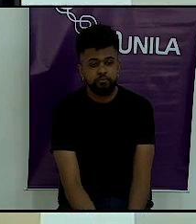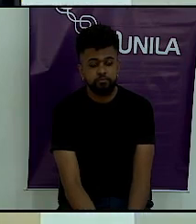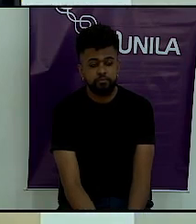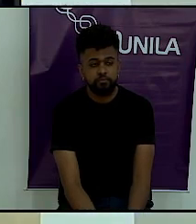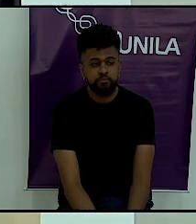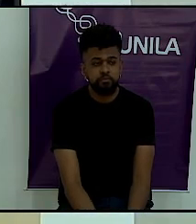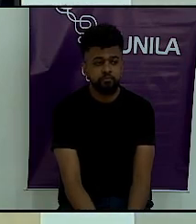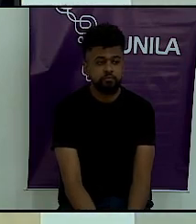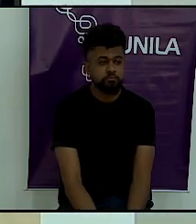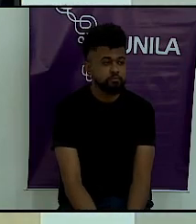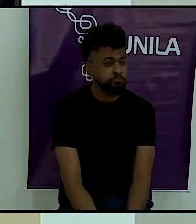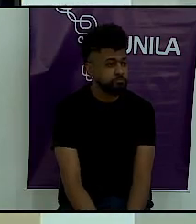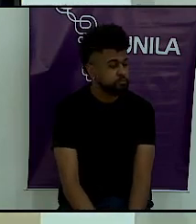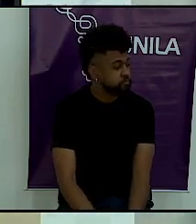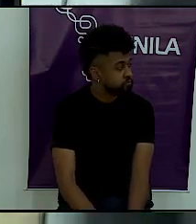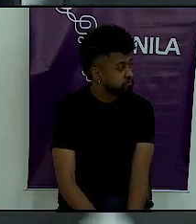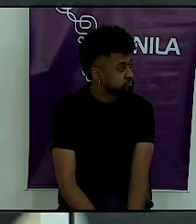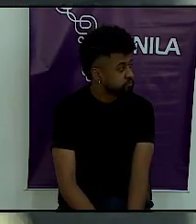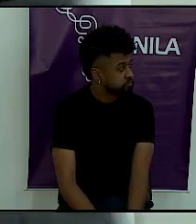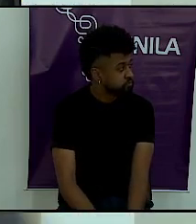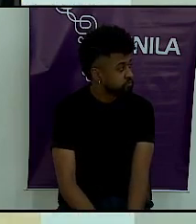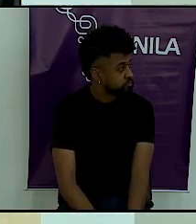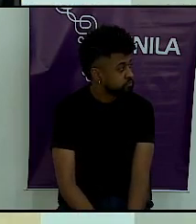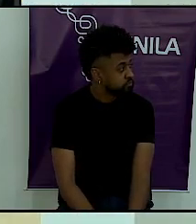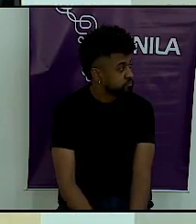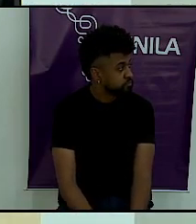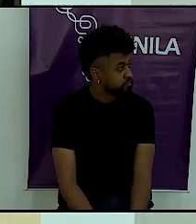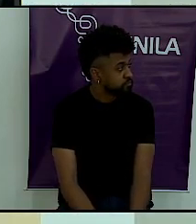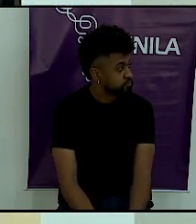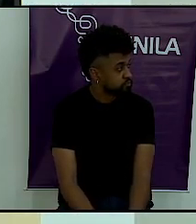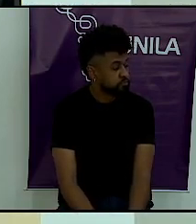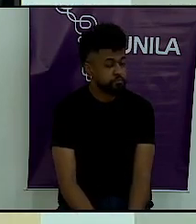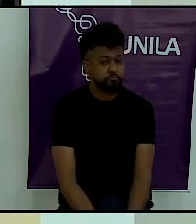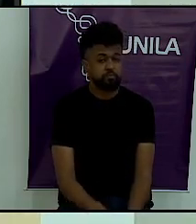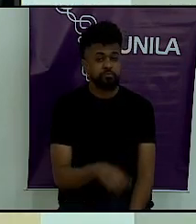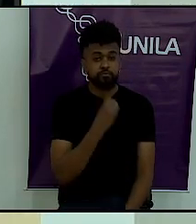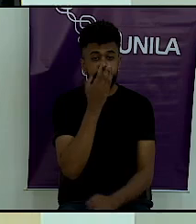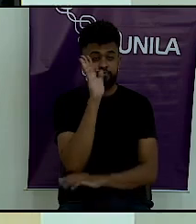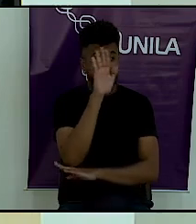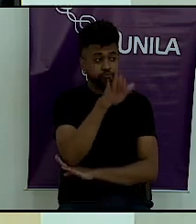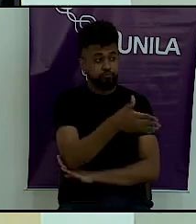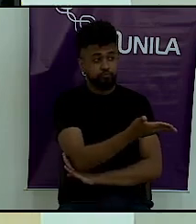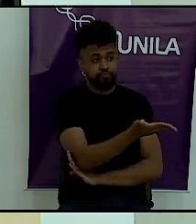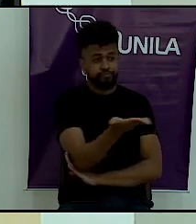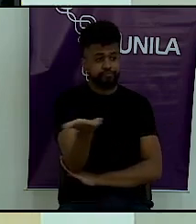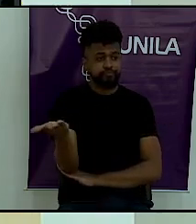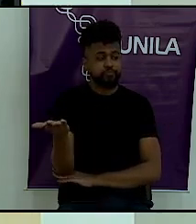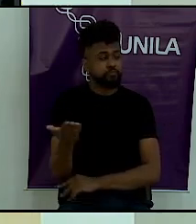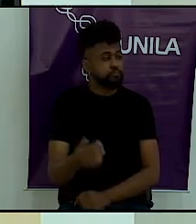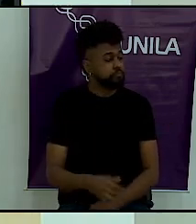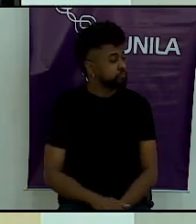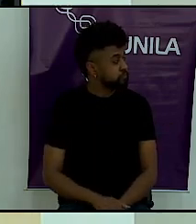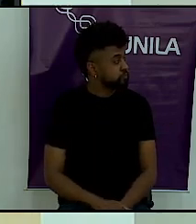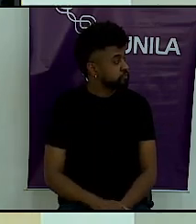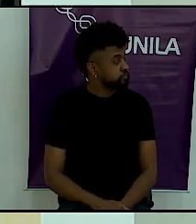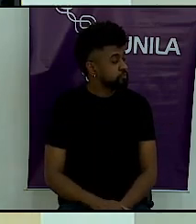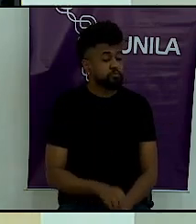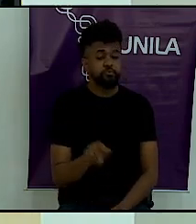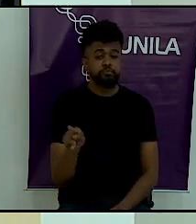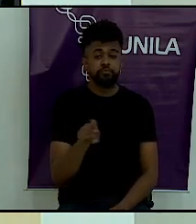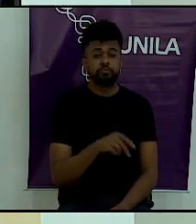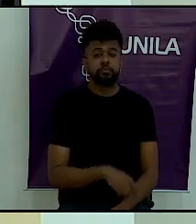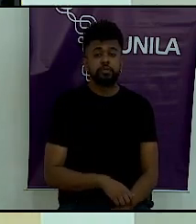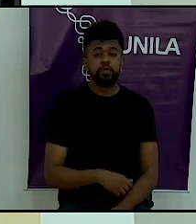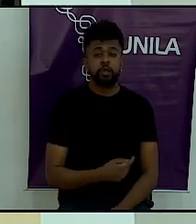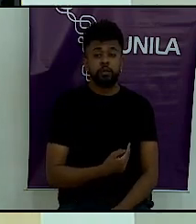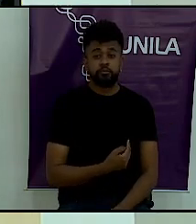Tem que ficar em casa da câmera, tá? Tá, joia. Boa tarde, senhoras e senhores. Boa tarde à mesa. Sou o professor Fernando, do